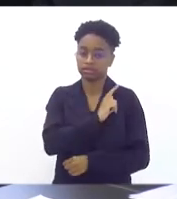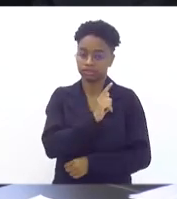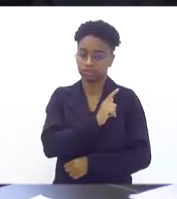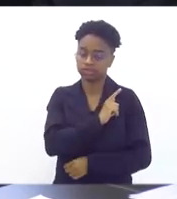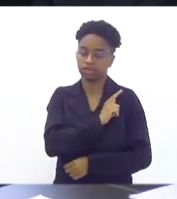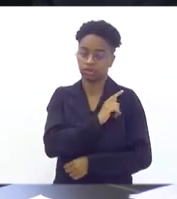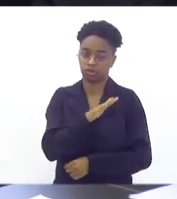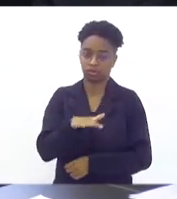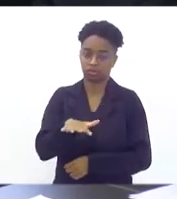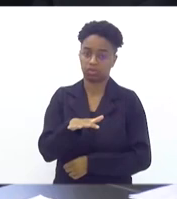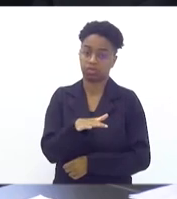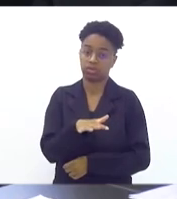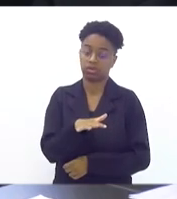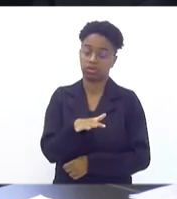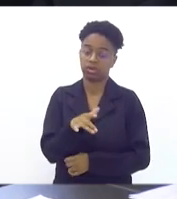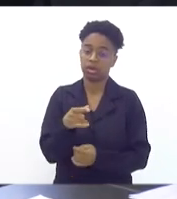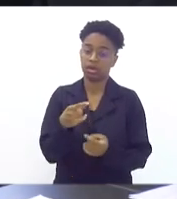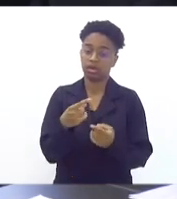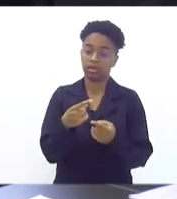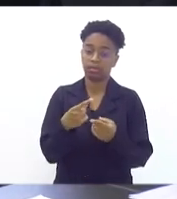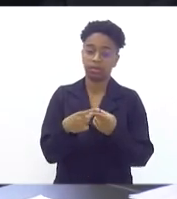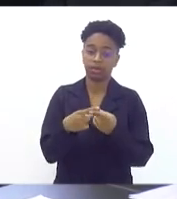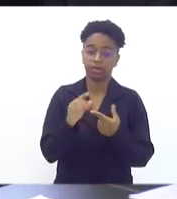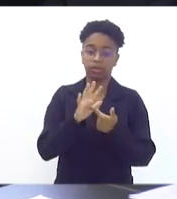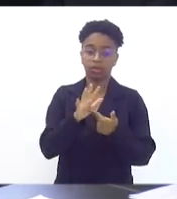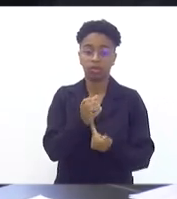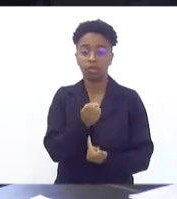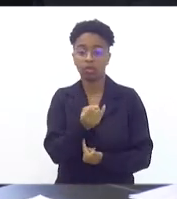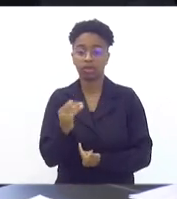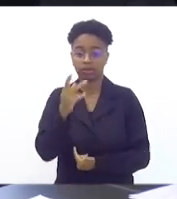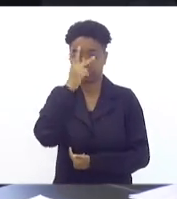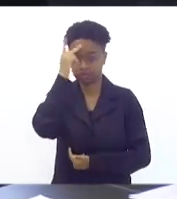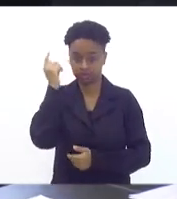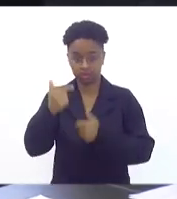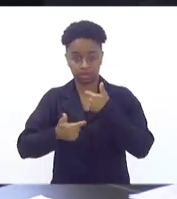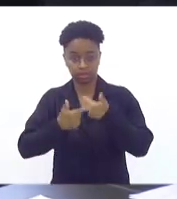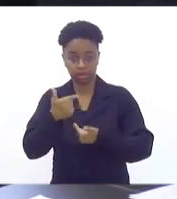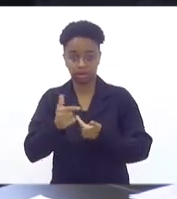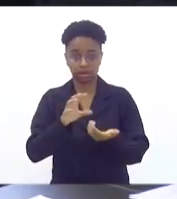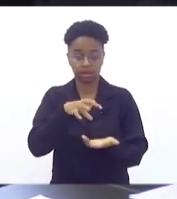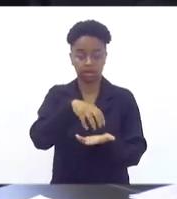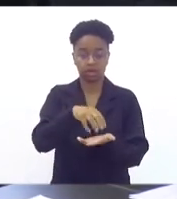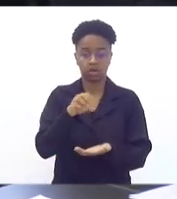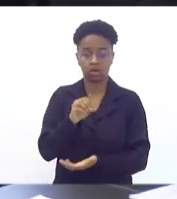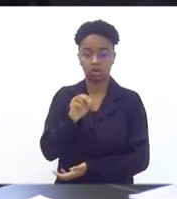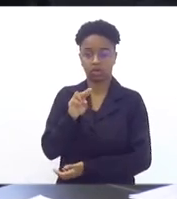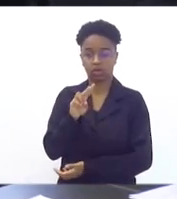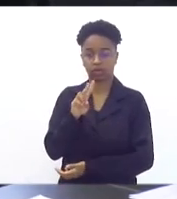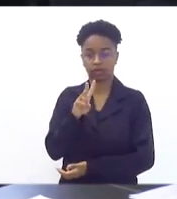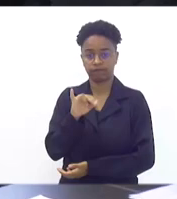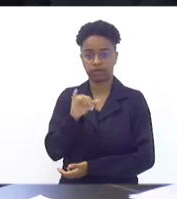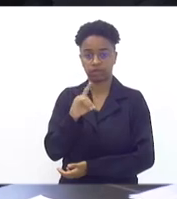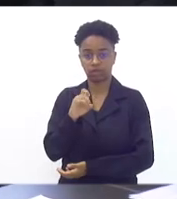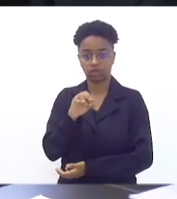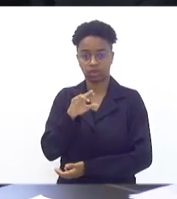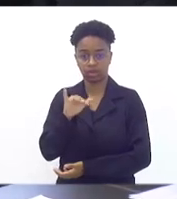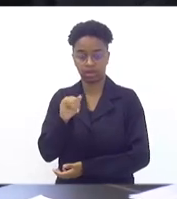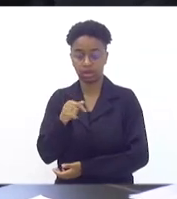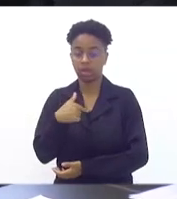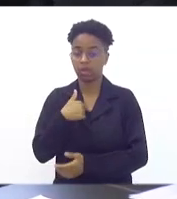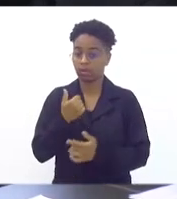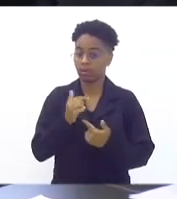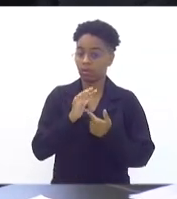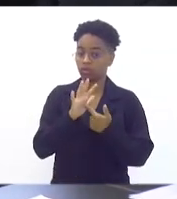propriamente dita é um número de quantitativo de pessoas na ouvidoria eu relatei aqui um caso que presenciei e trouxe aqui a essa